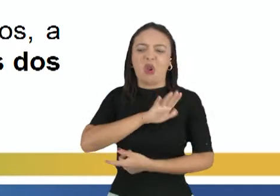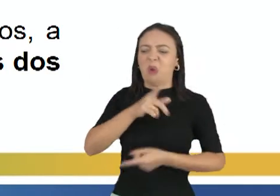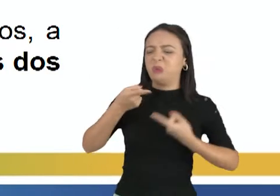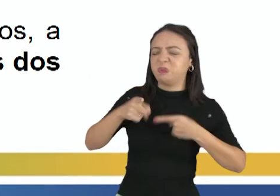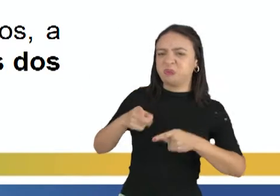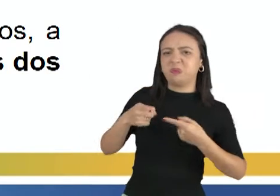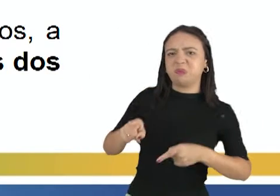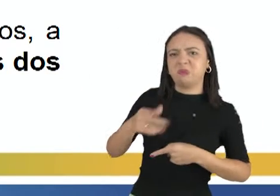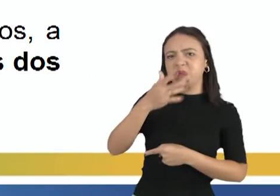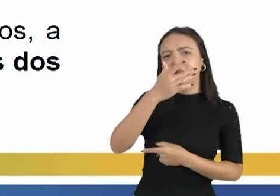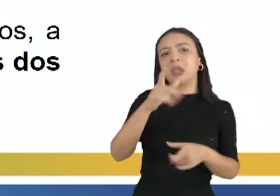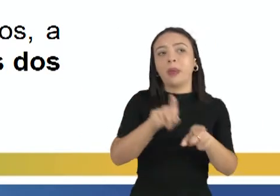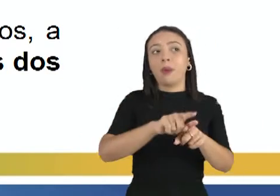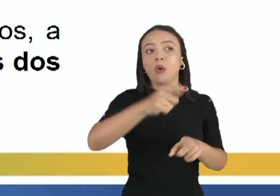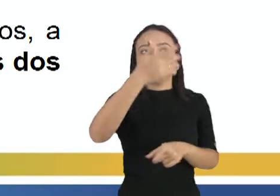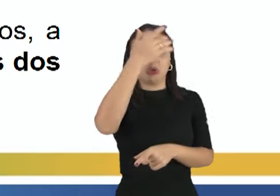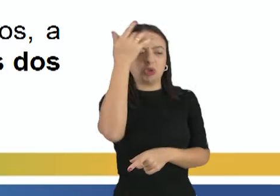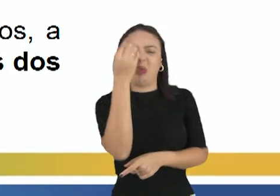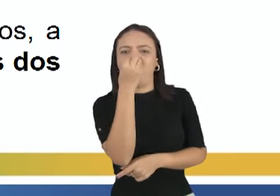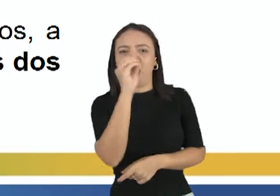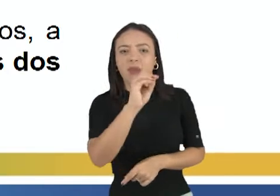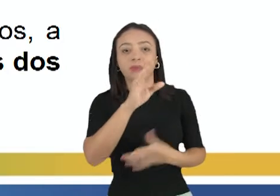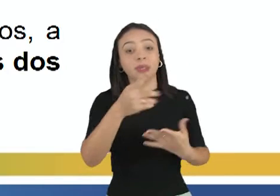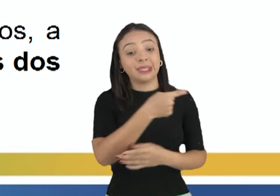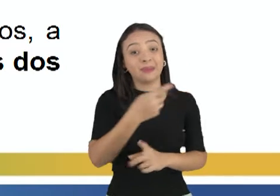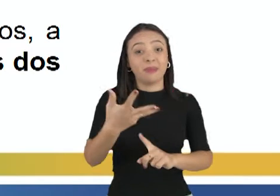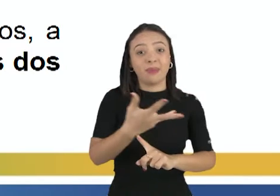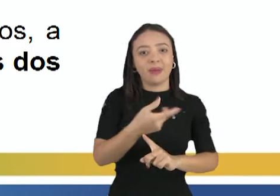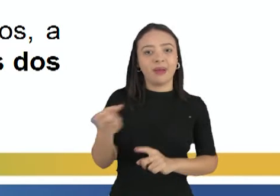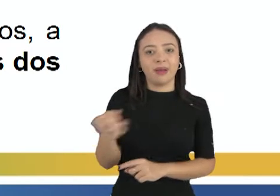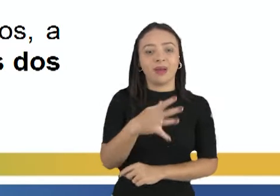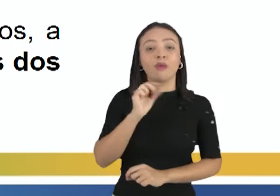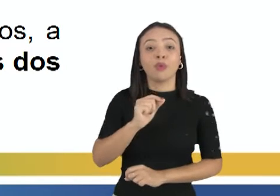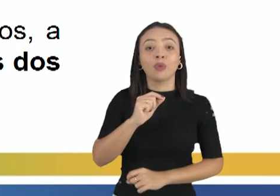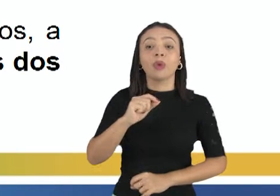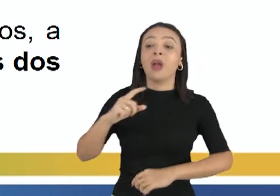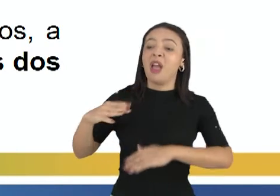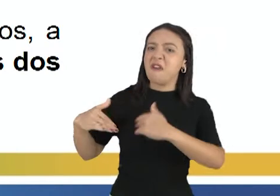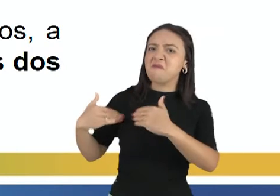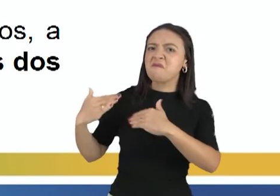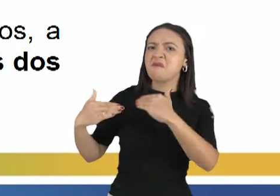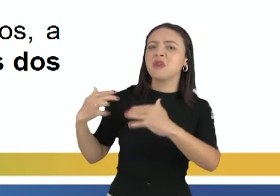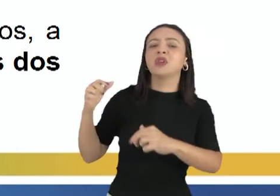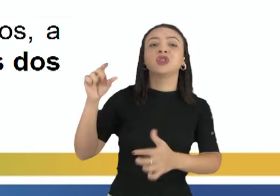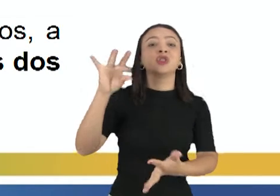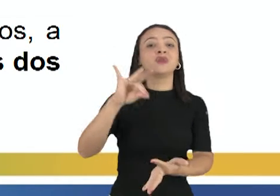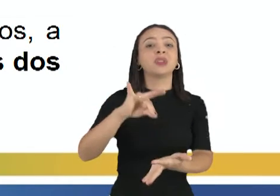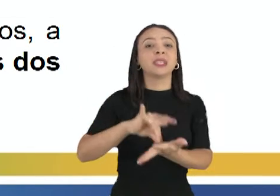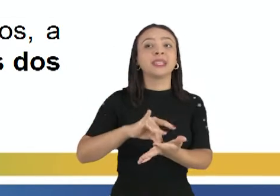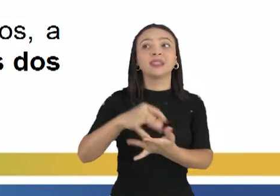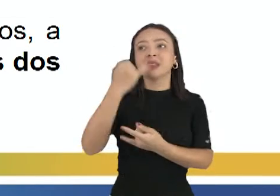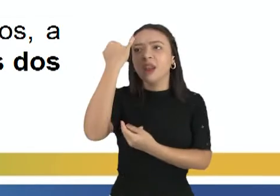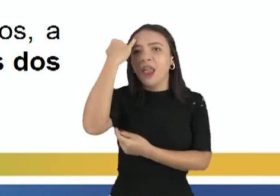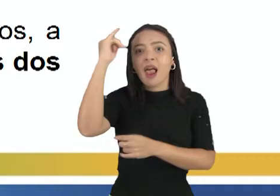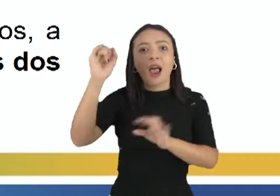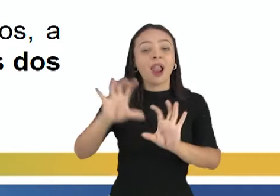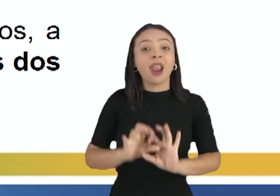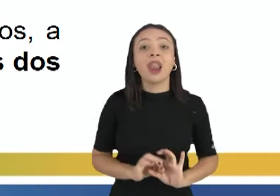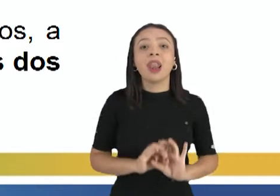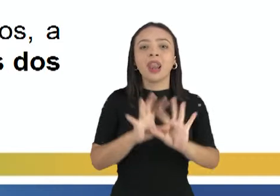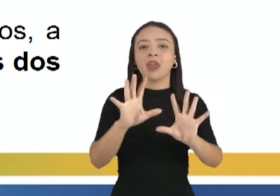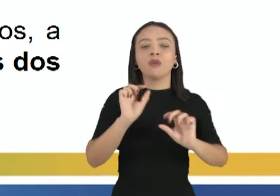alguns, ignorada por outros, a Semana de Arte Moderna foi a ebulição de ideias livres dos